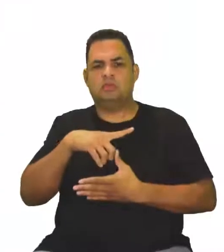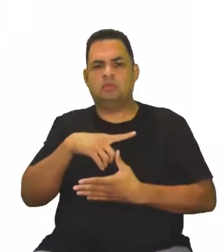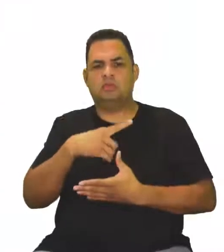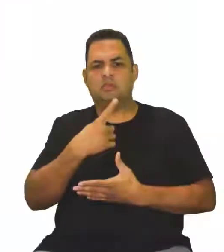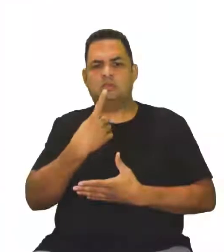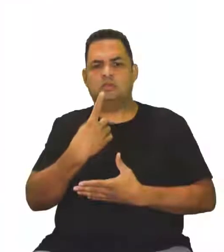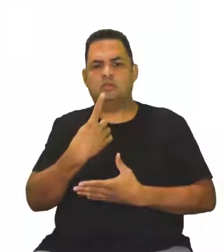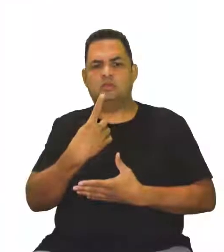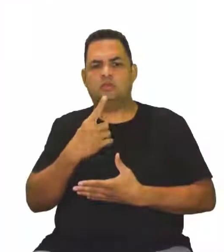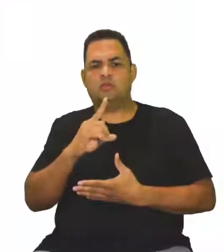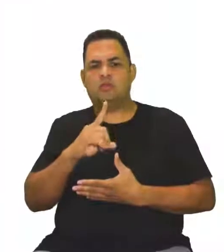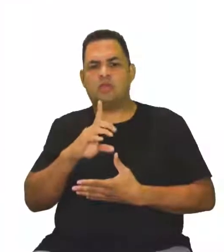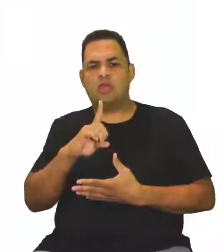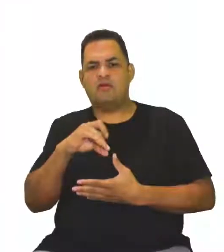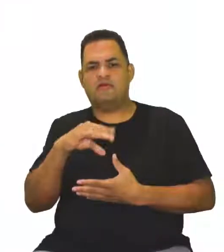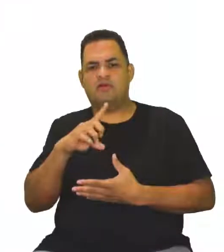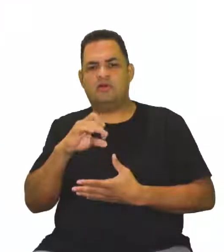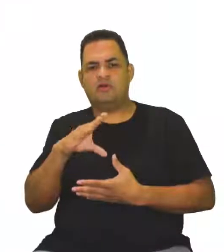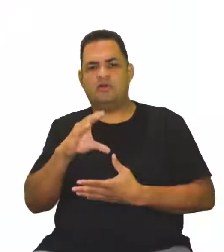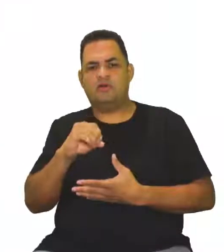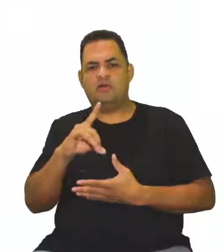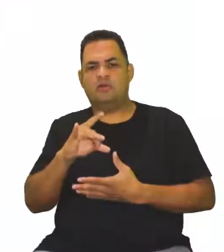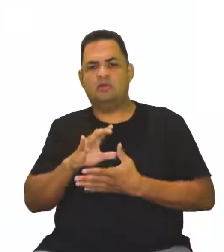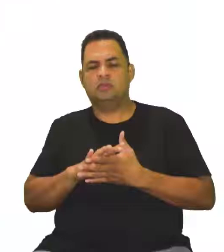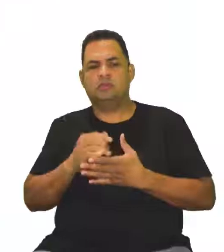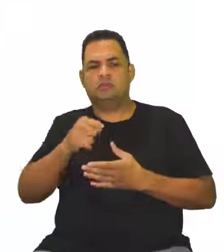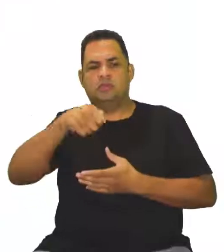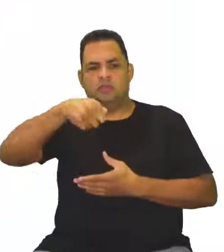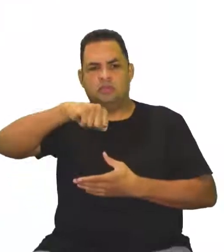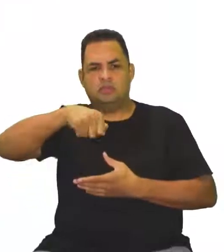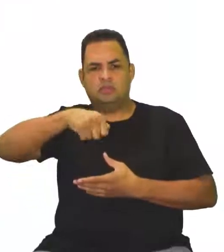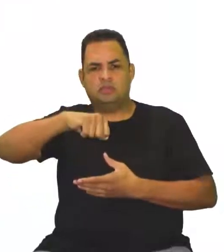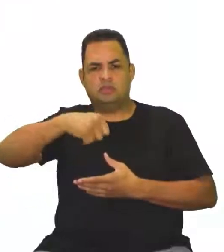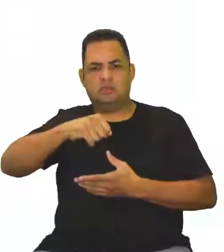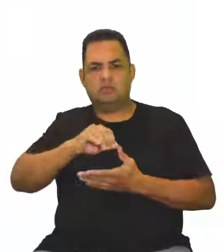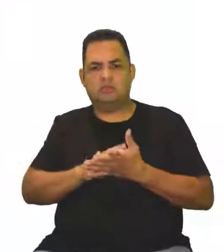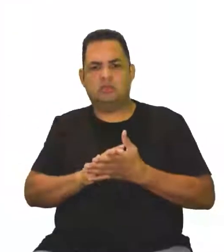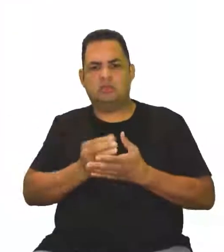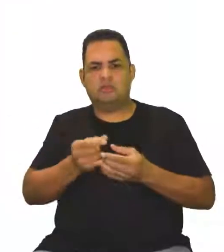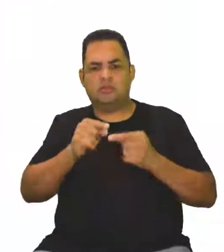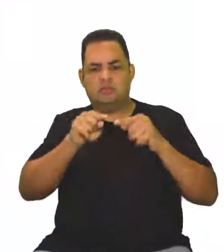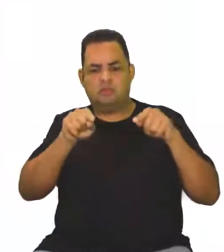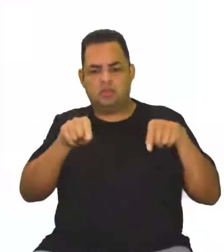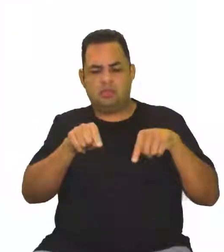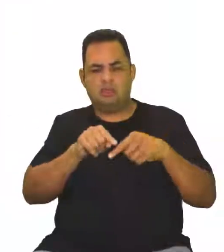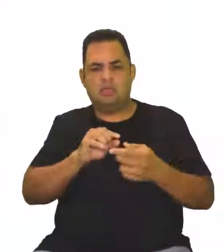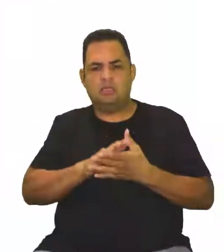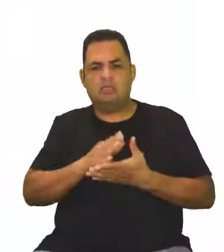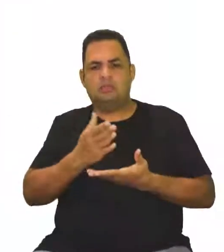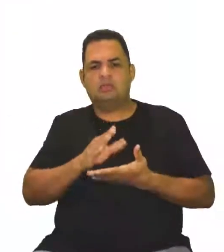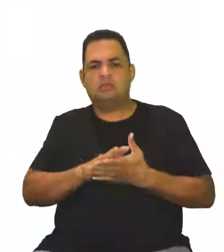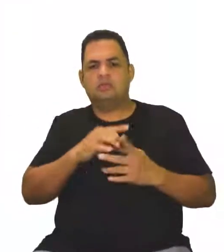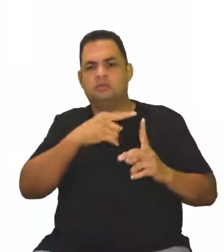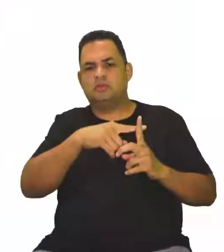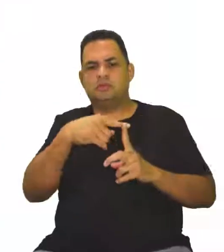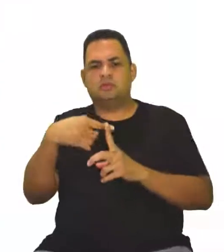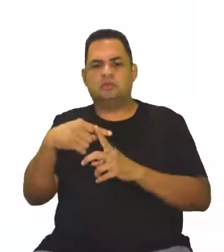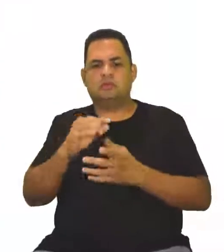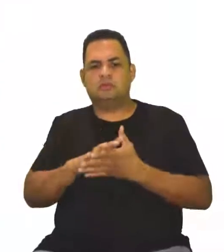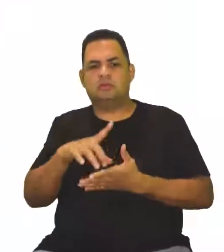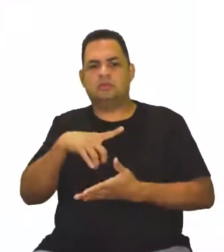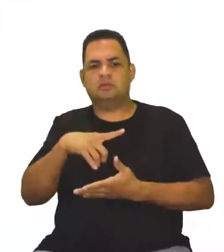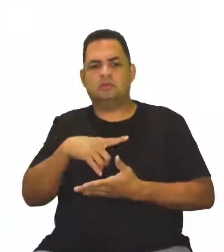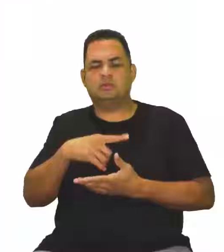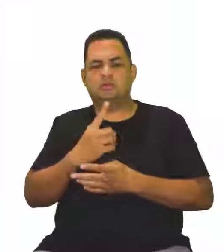um galvanômetro ligado à chave seletora, uma bateria de vários resistores internos, para optarmos pelo